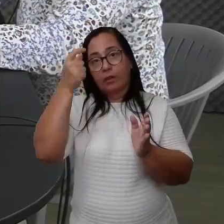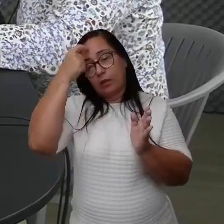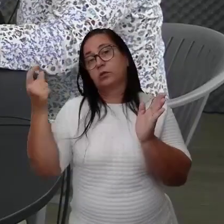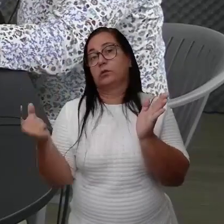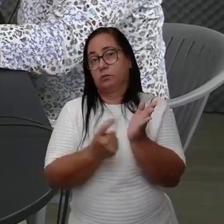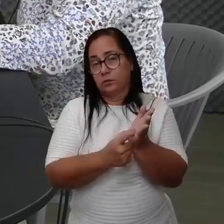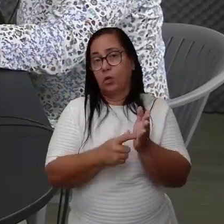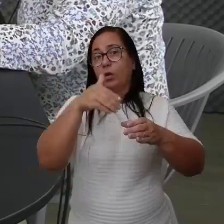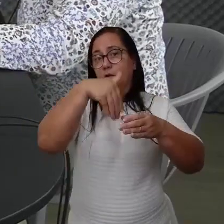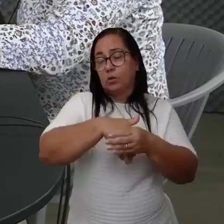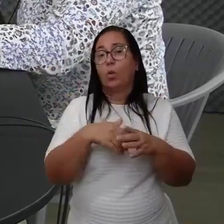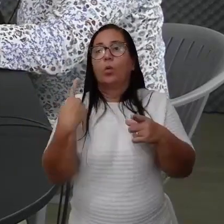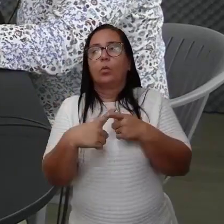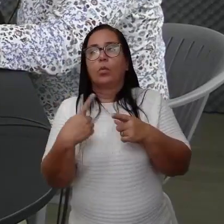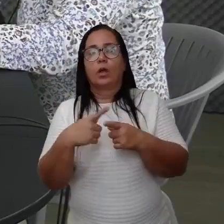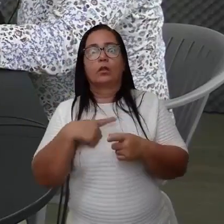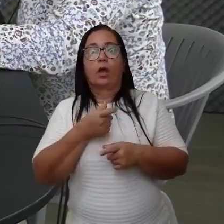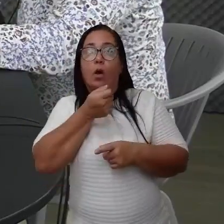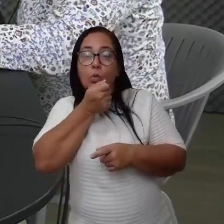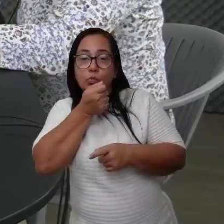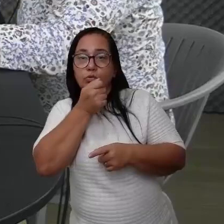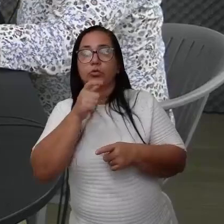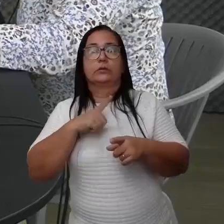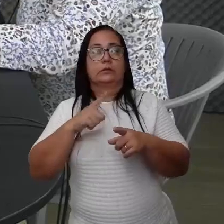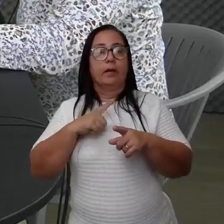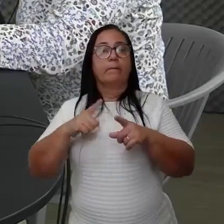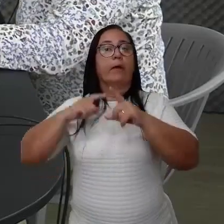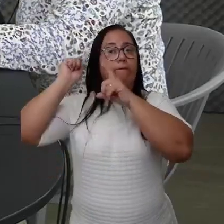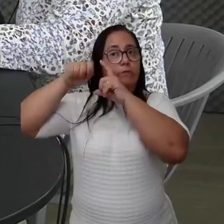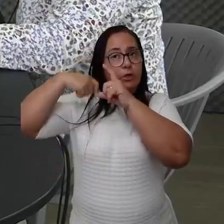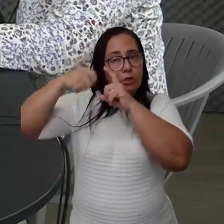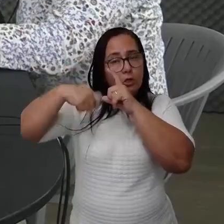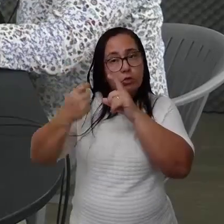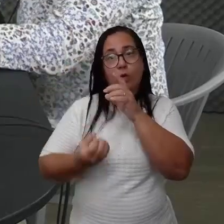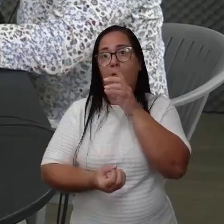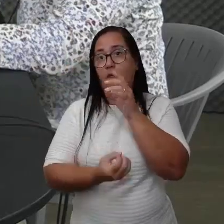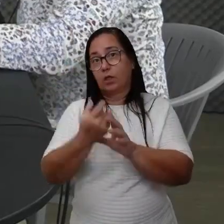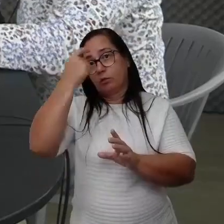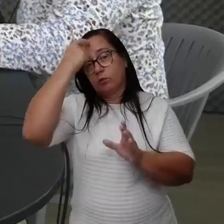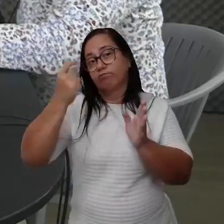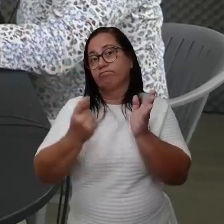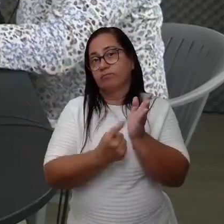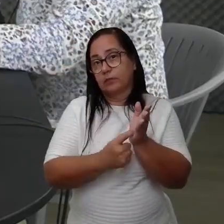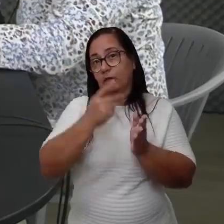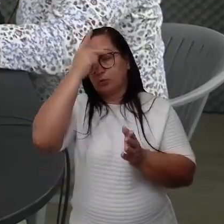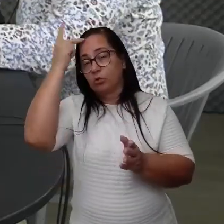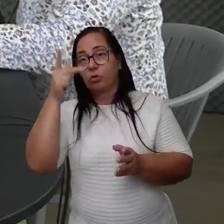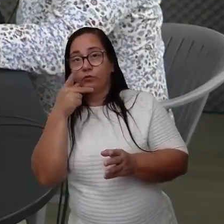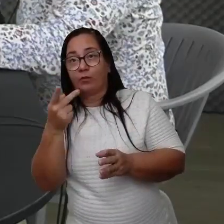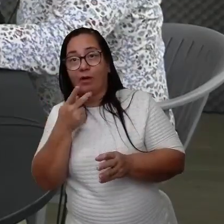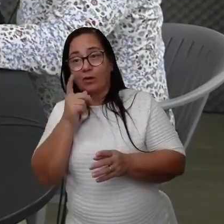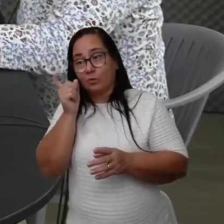e eleições, porque áudios, vídeos, né, feitos por inteligência artificial, com as pessoas falando o que elas não